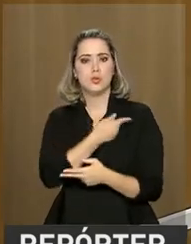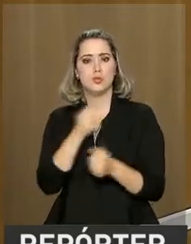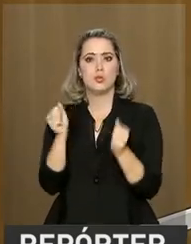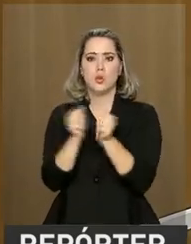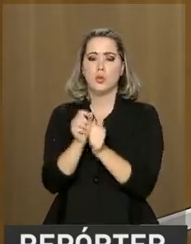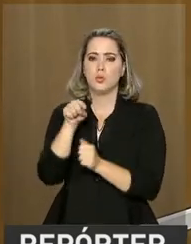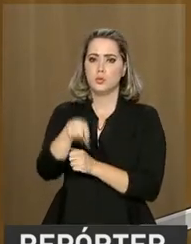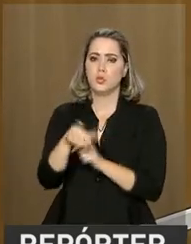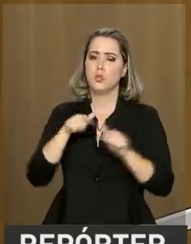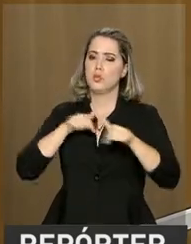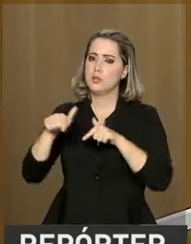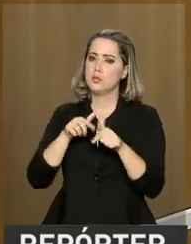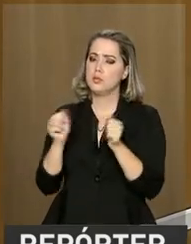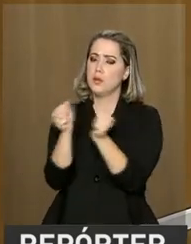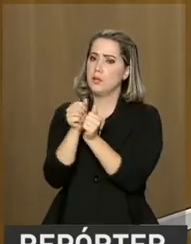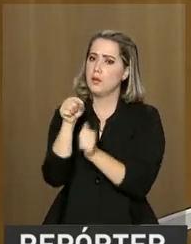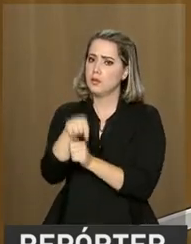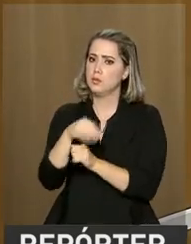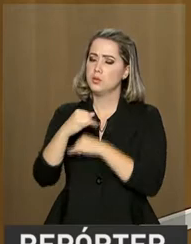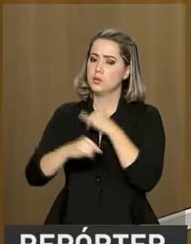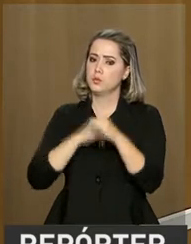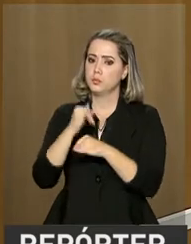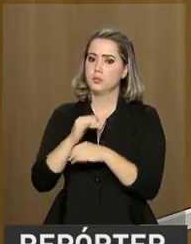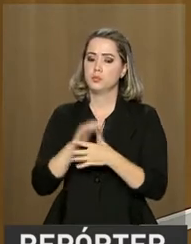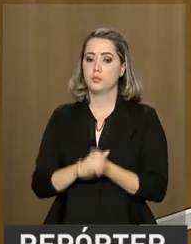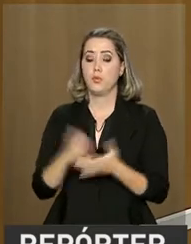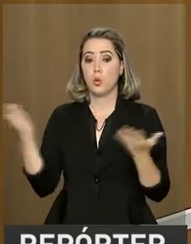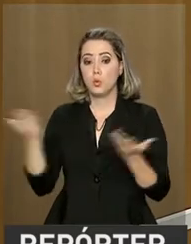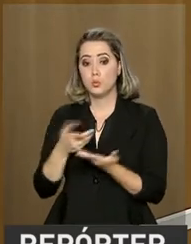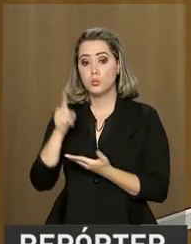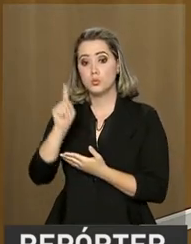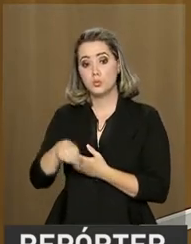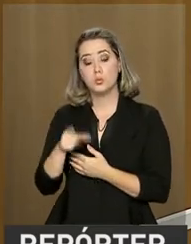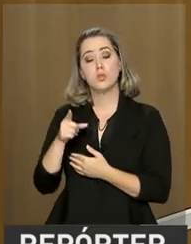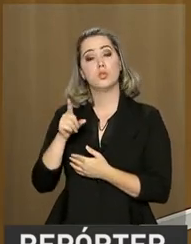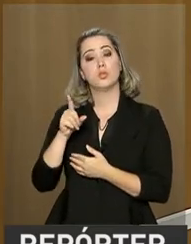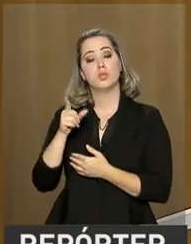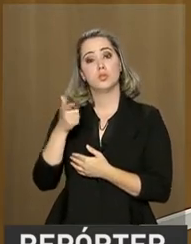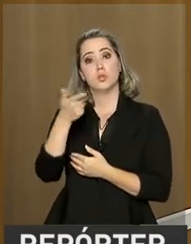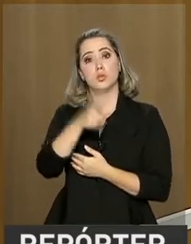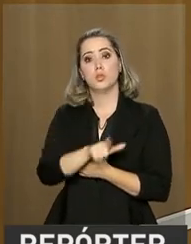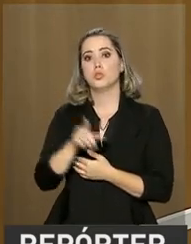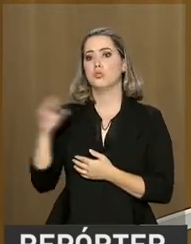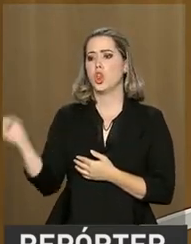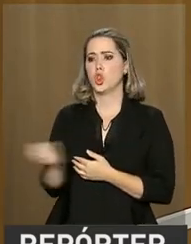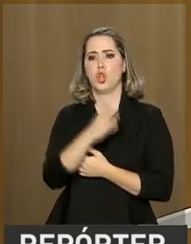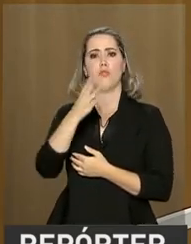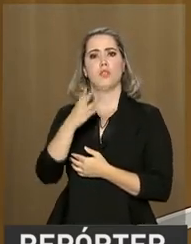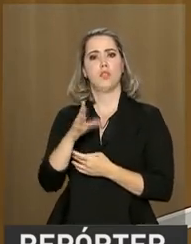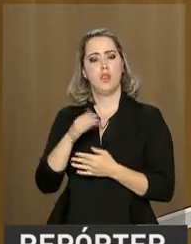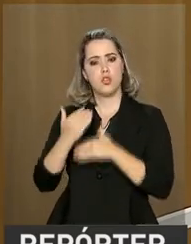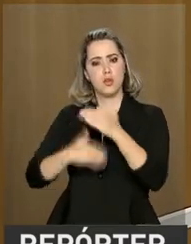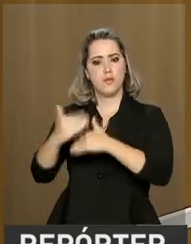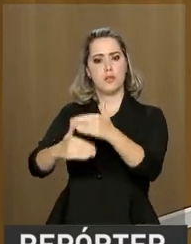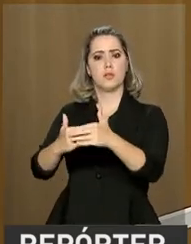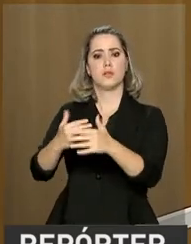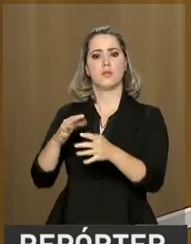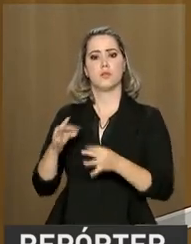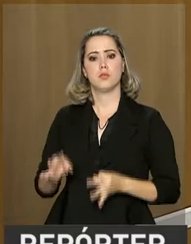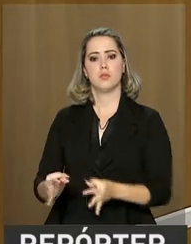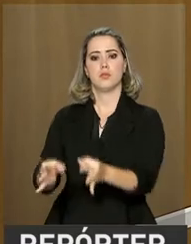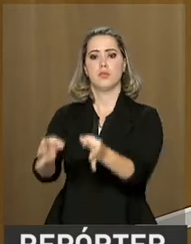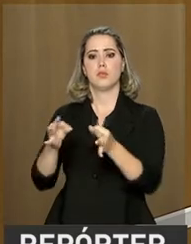operando as coisas através da internet hoje é a bola da vez é o grande avanço da tecnologia no mundo